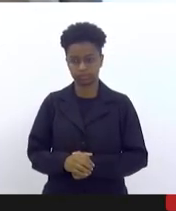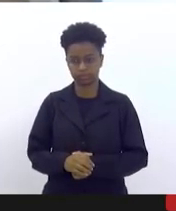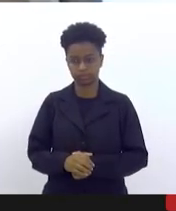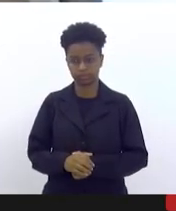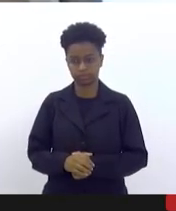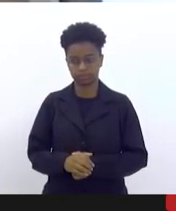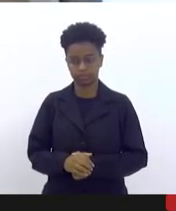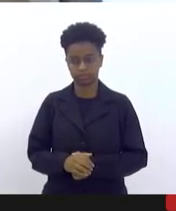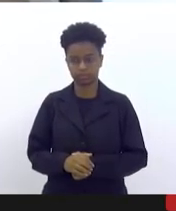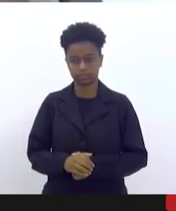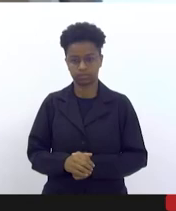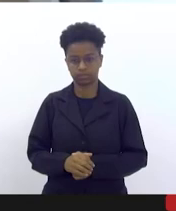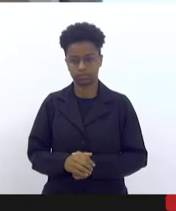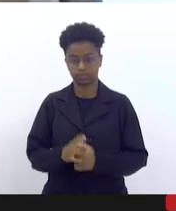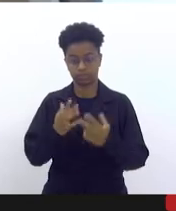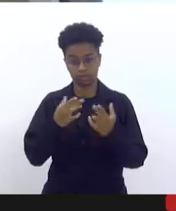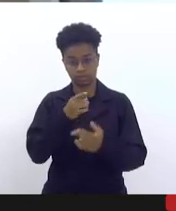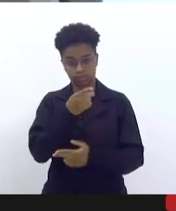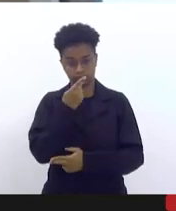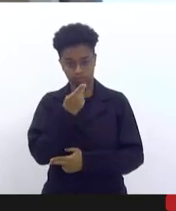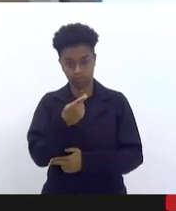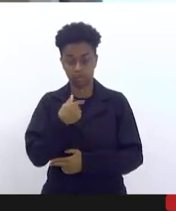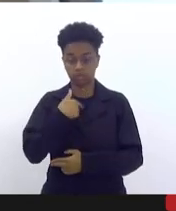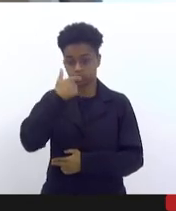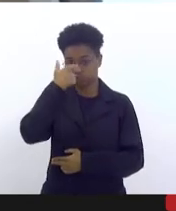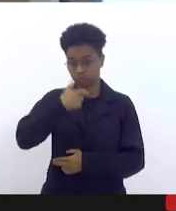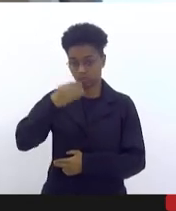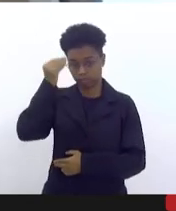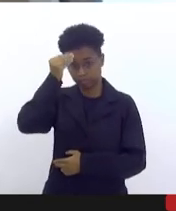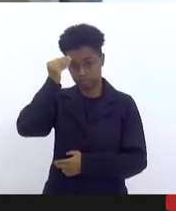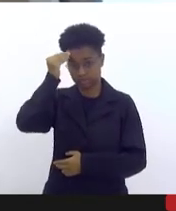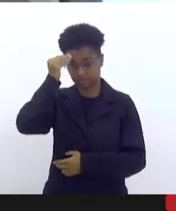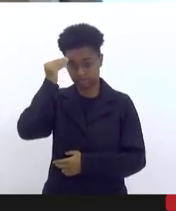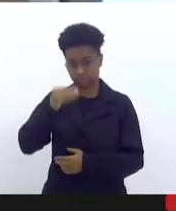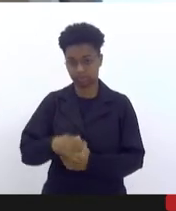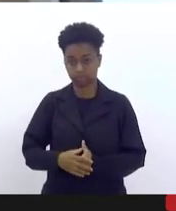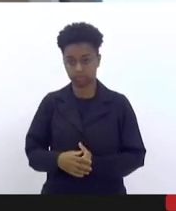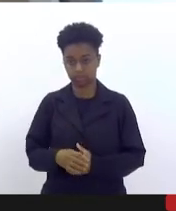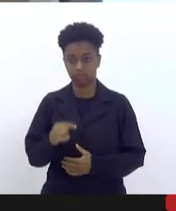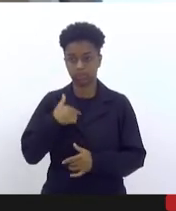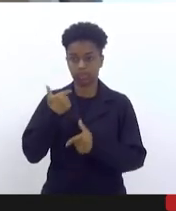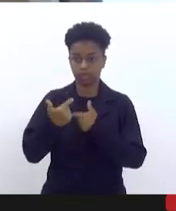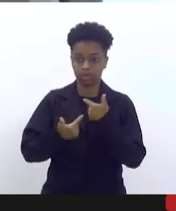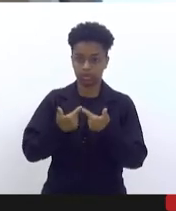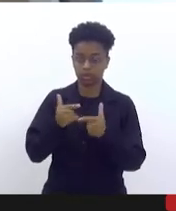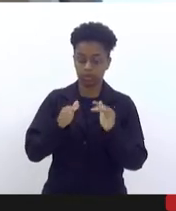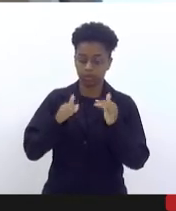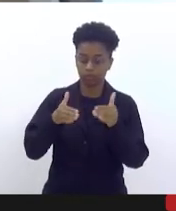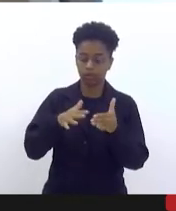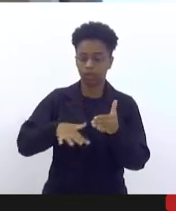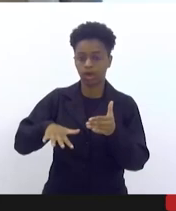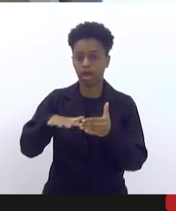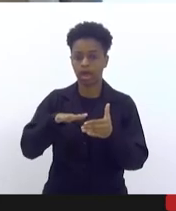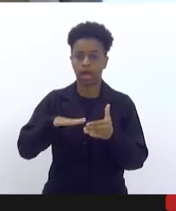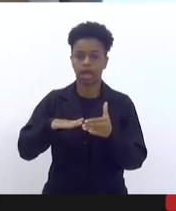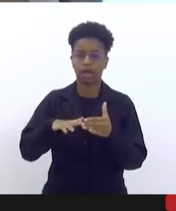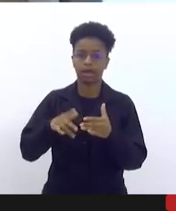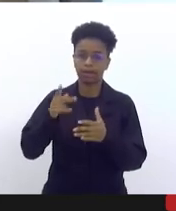conforme o Senhor afirmou né Eu sou psiquiatra trabalho com dependência química